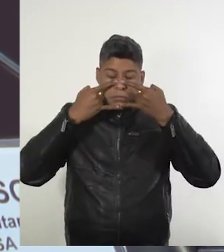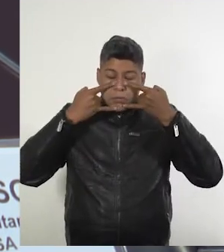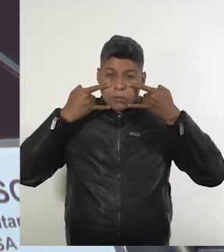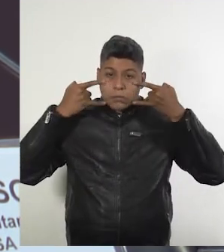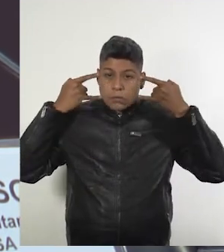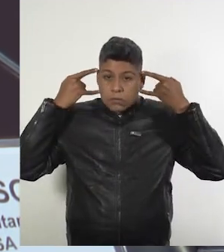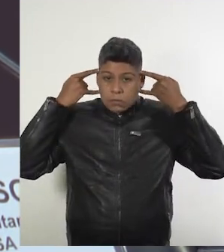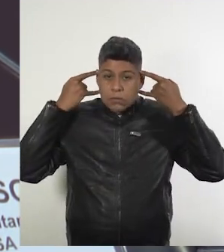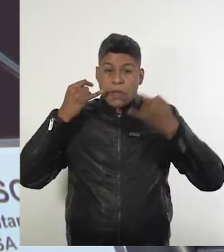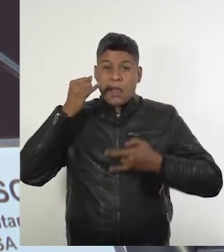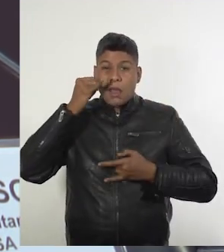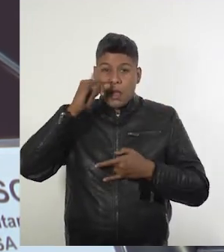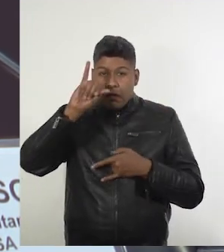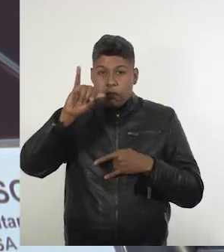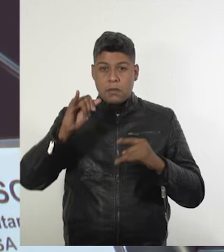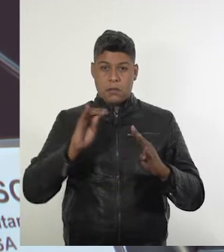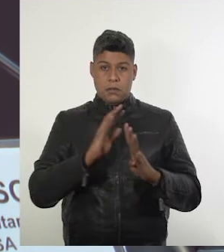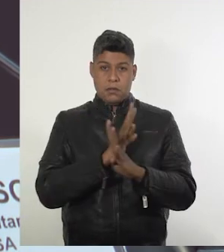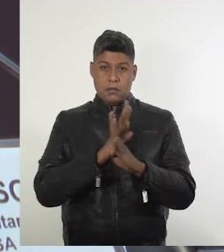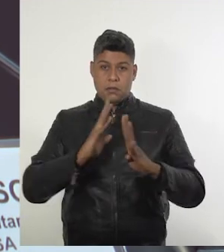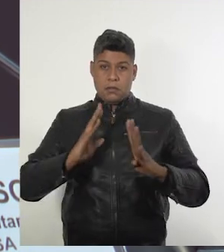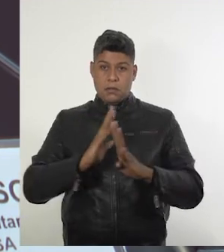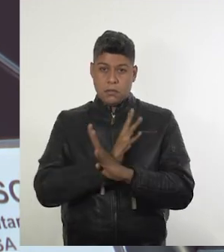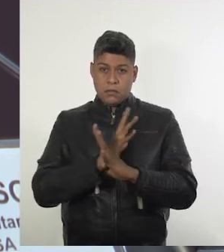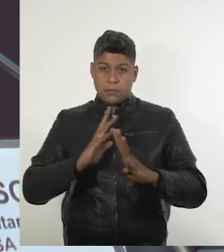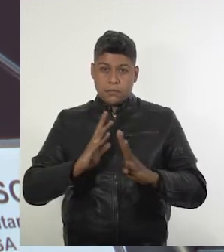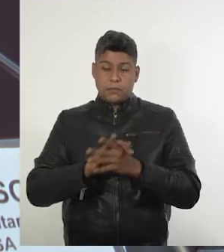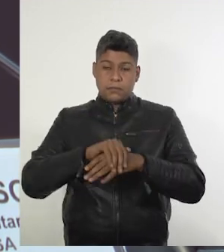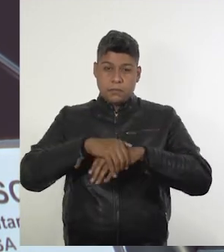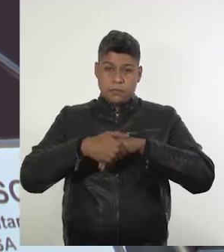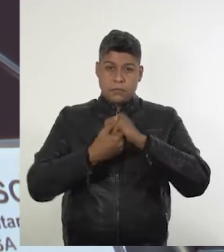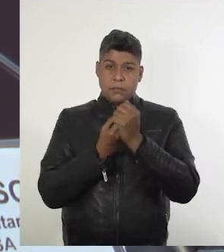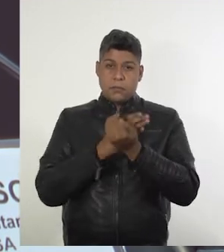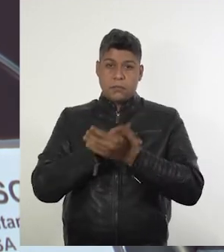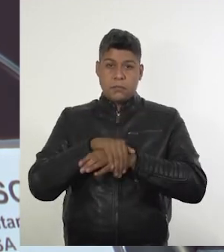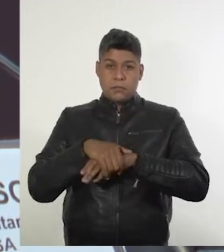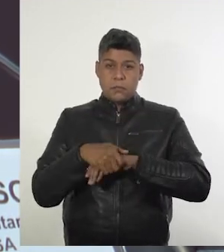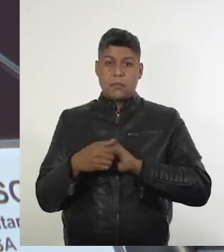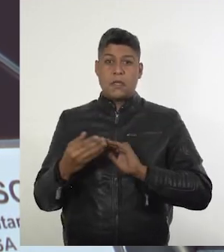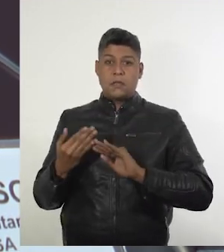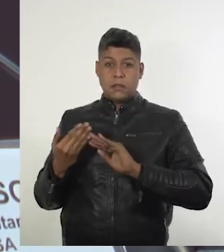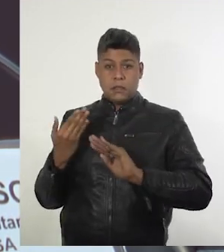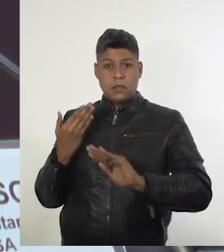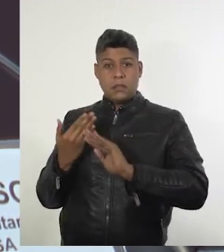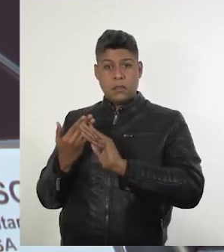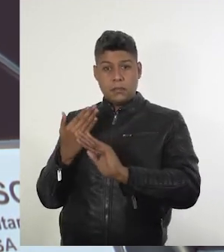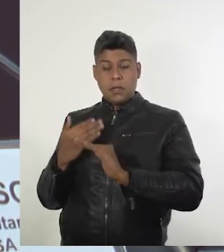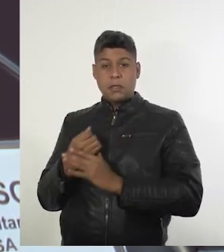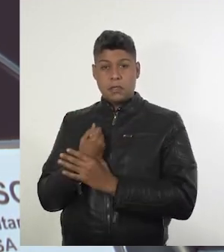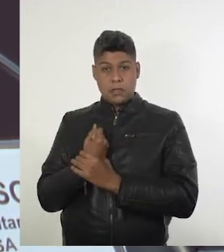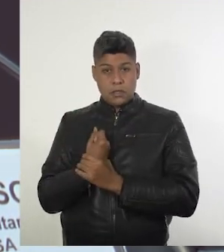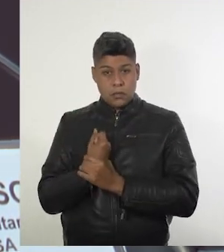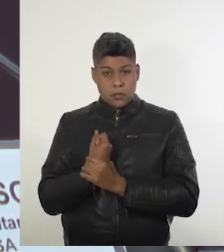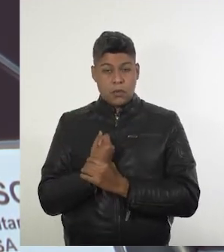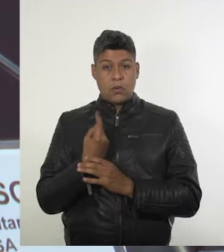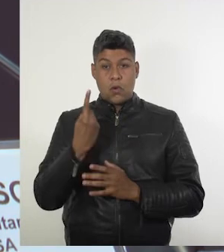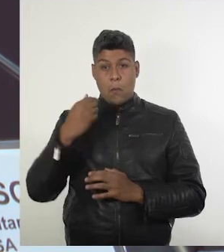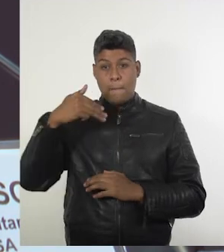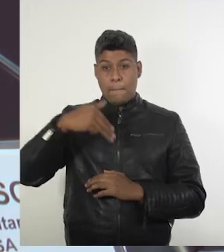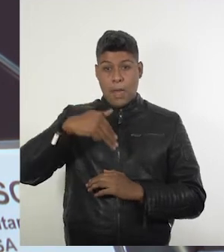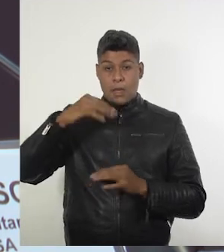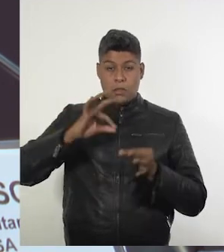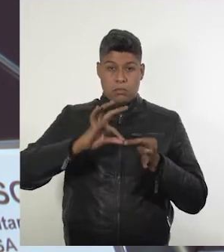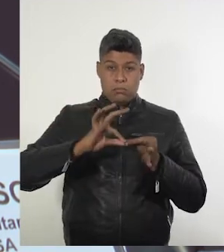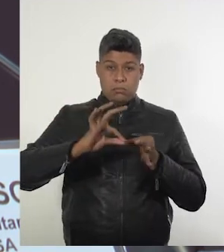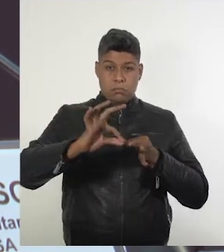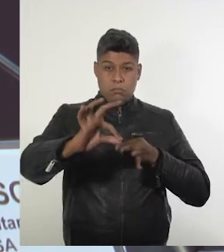boca, evitando aglomerações, né, com a higienização de mãos, mantendo o distanciamento seguro entre as pessoas, né, de 1 metro de distância das